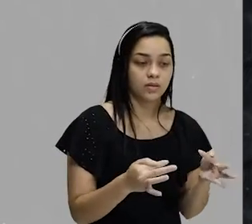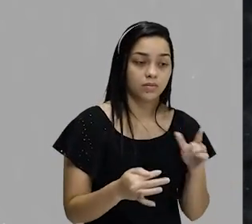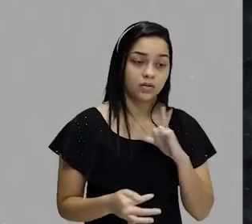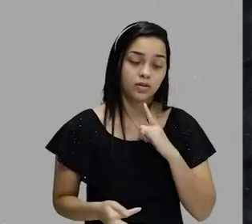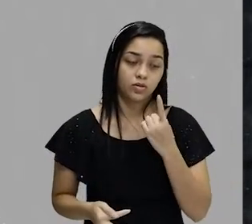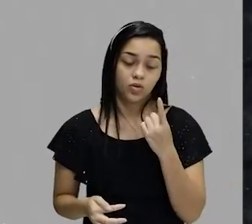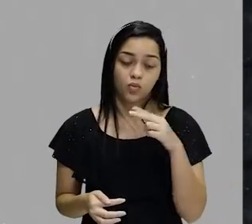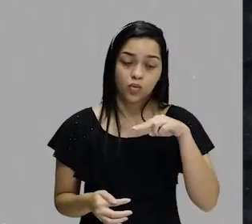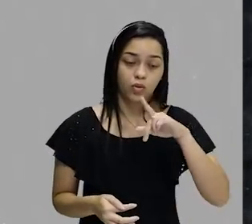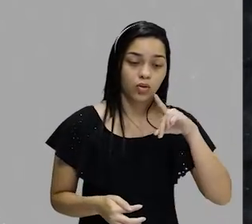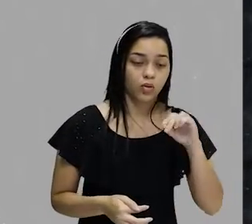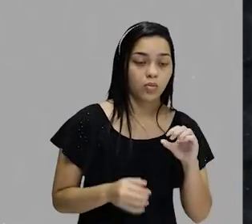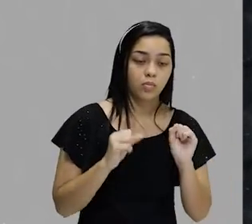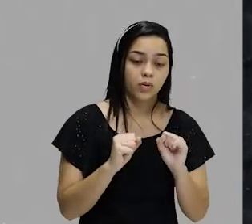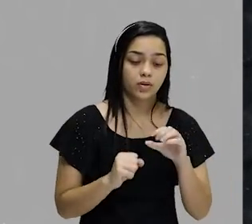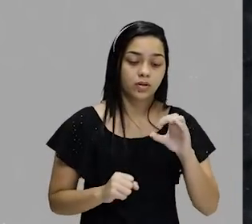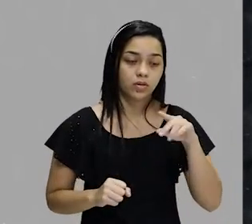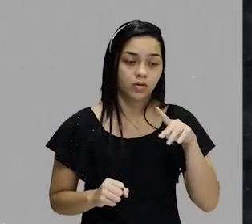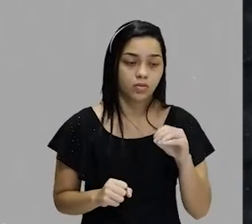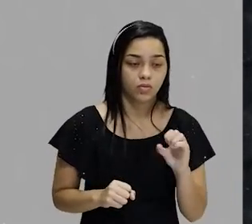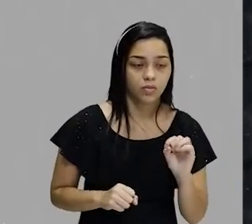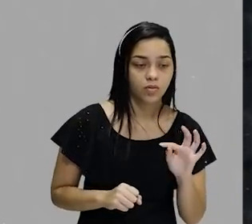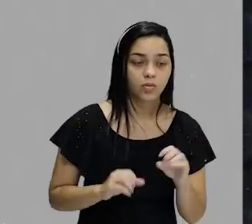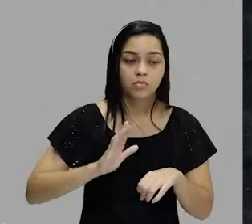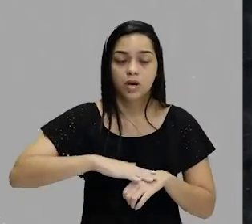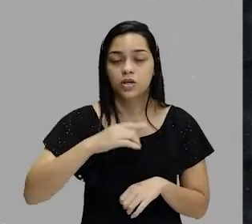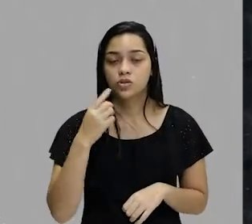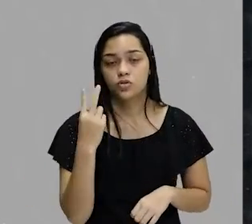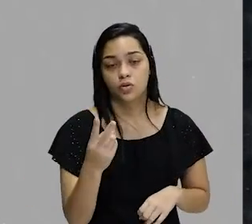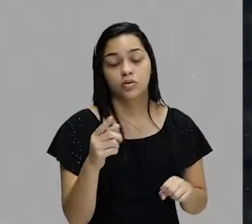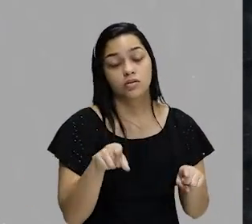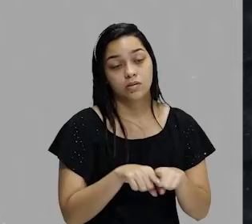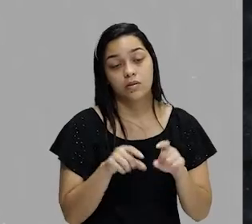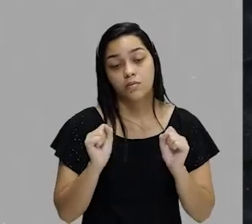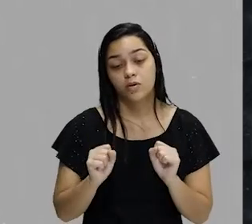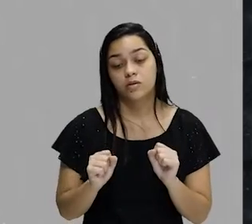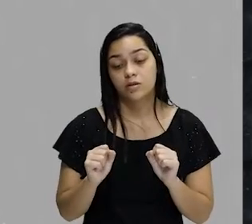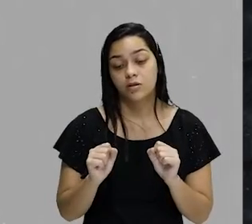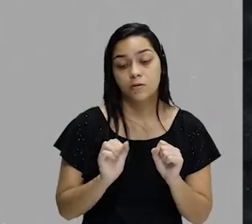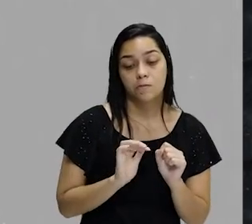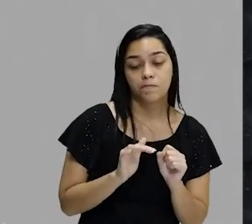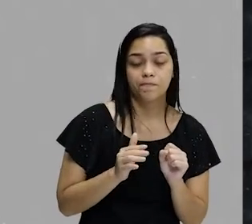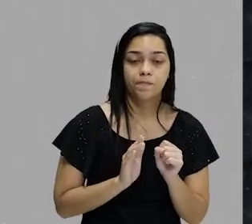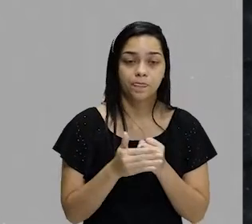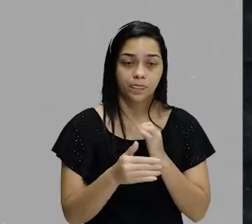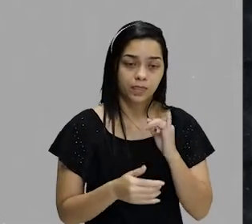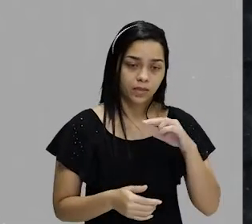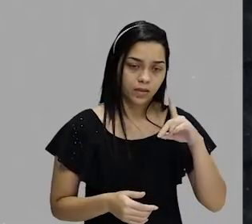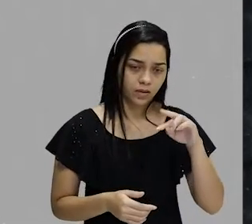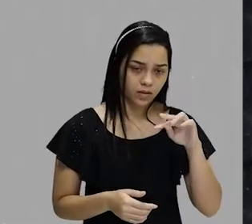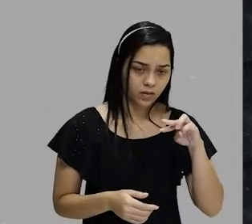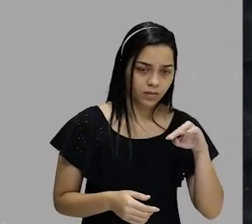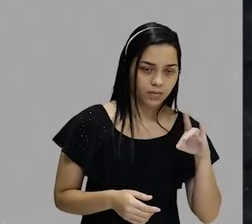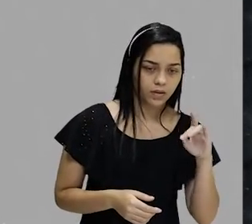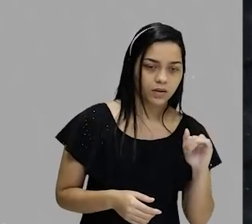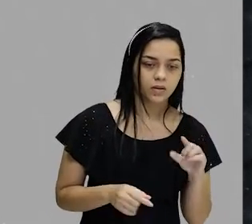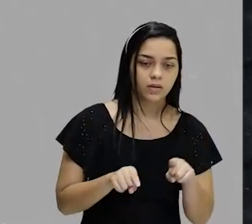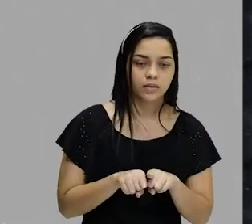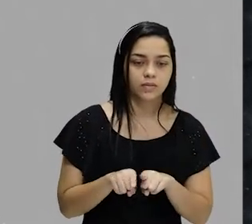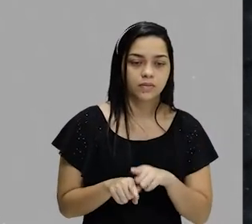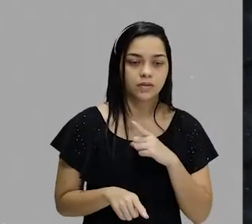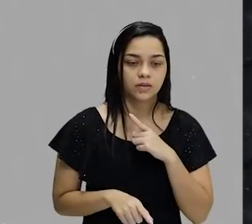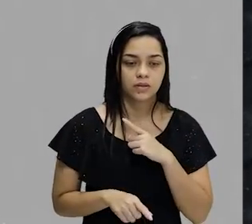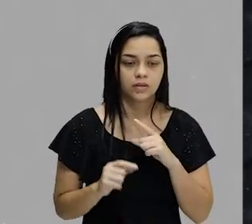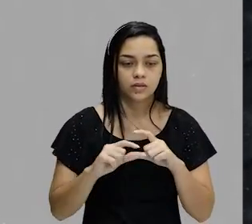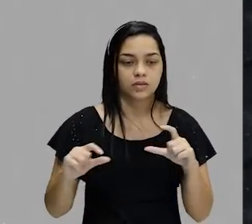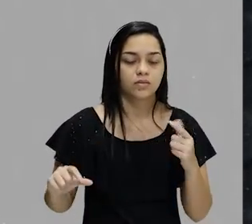só um núcleo. Ele pode ser composto, quando ele tem mais de um núcleo. Ele pode ser indeterminado. E ainda, eu tenho oração sem